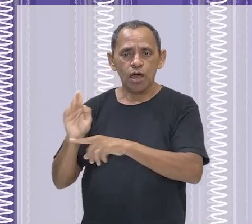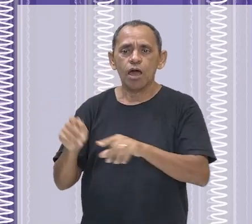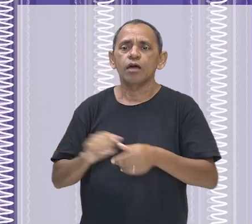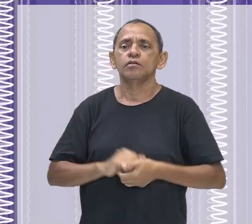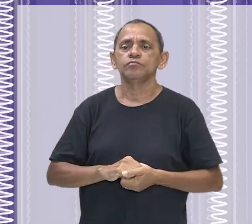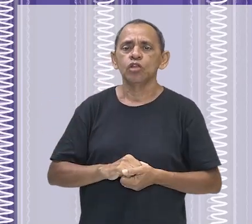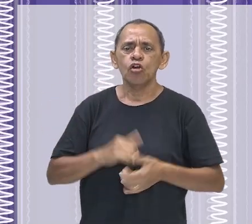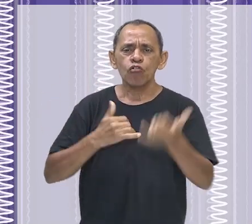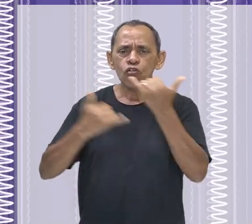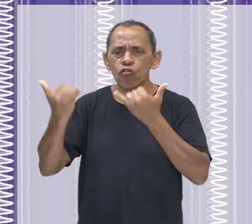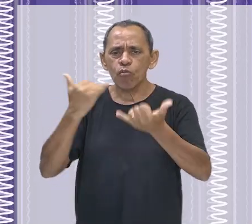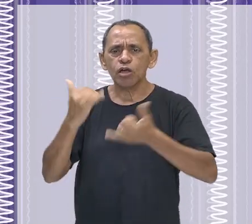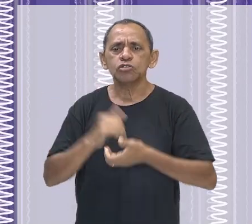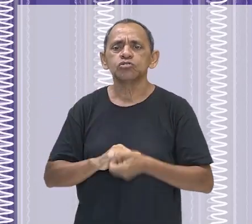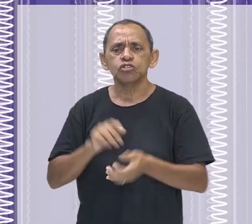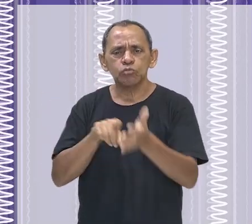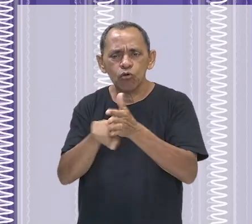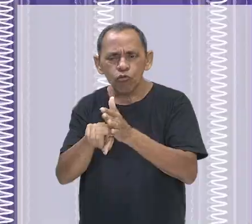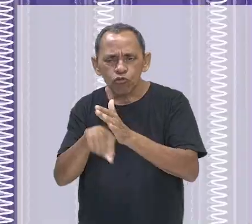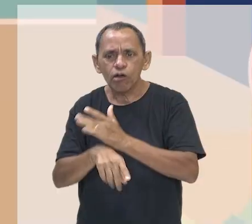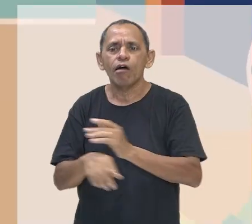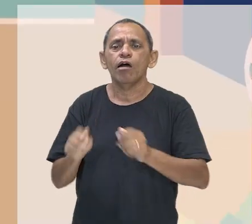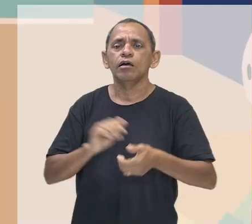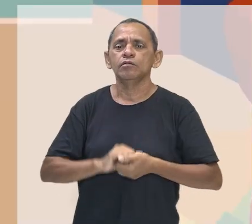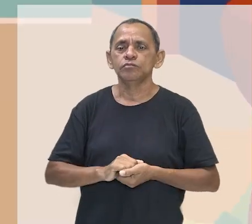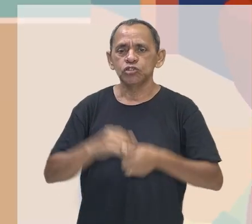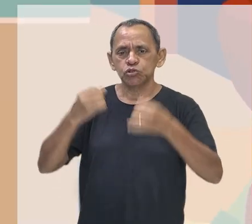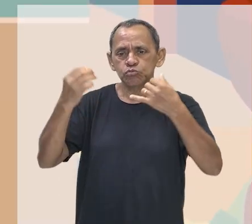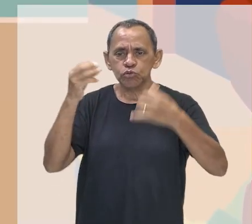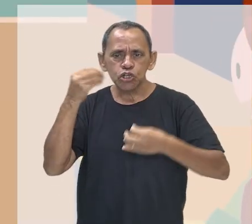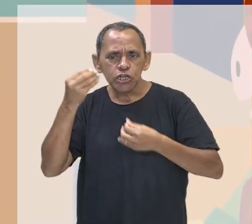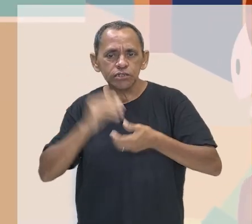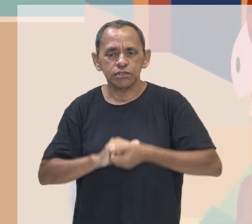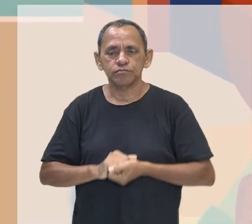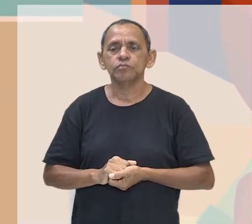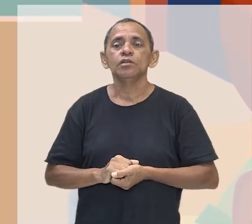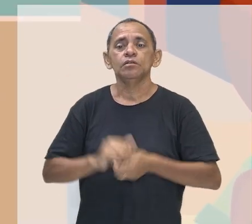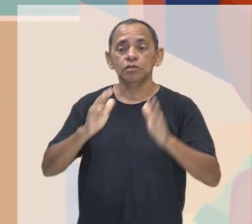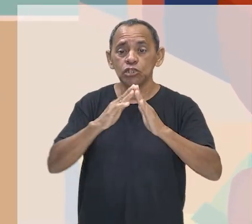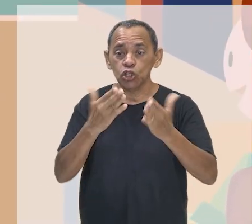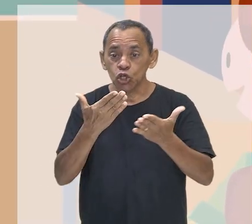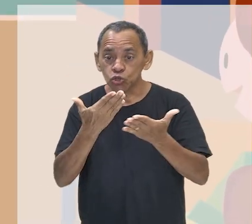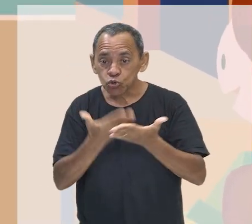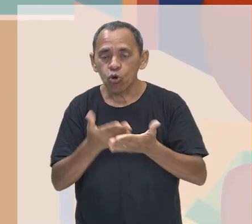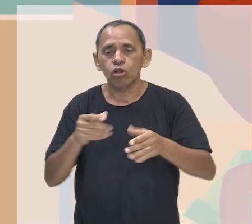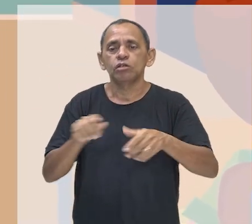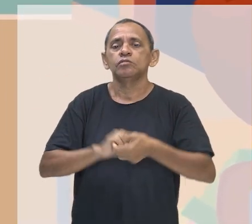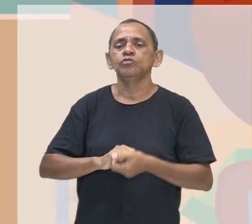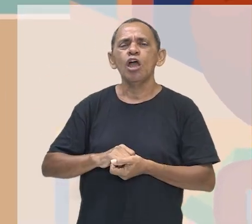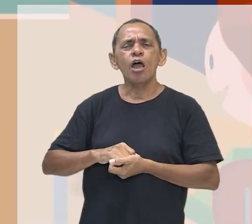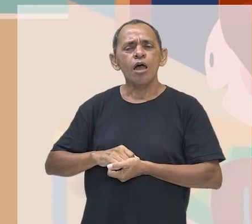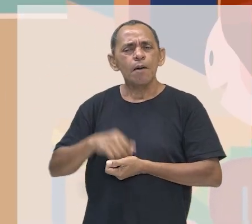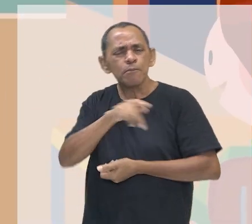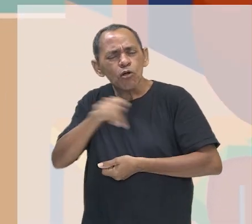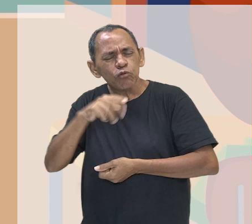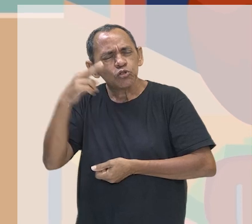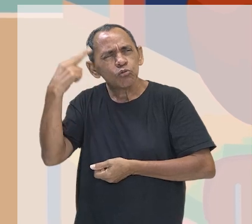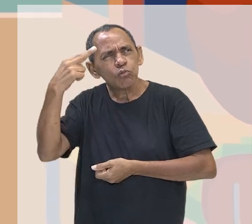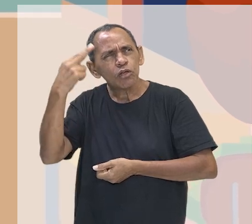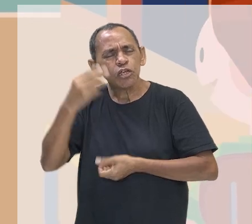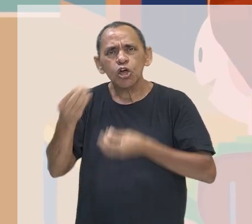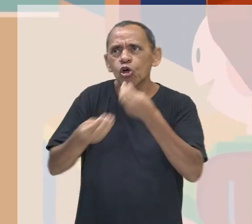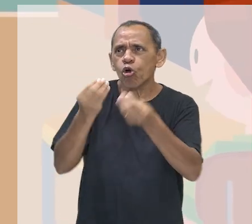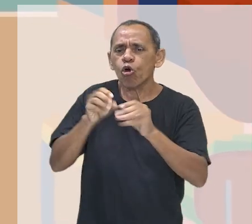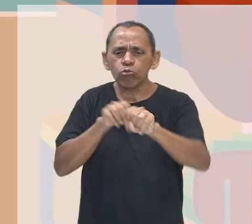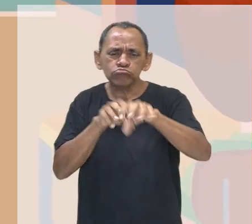aprofundar um pouco mais nossas práticas. Em uma escola, um professor estava refletindo sobre como ensinar ética e